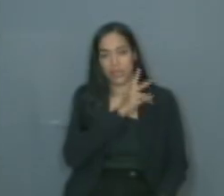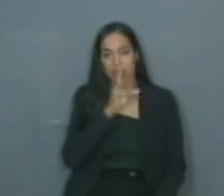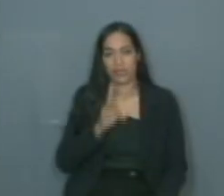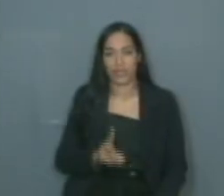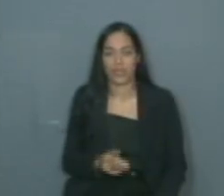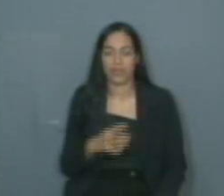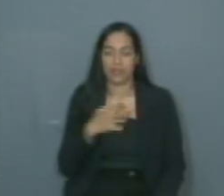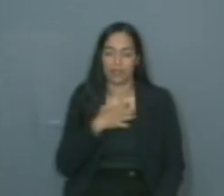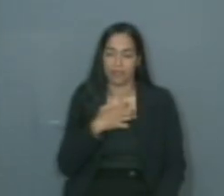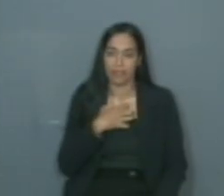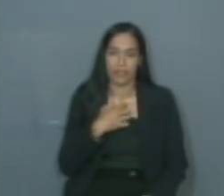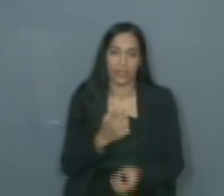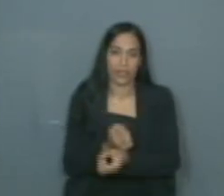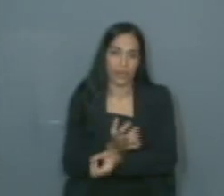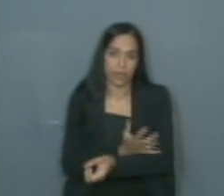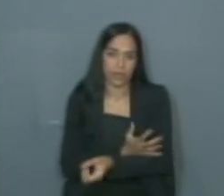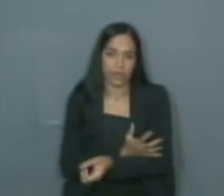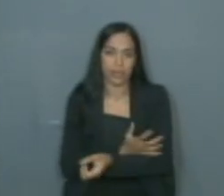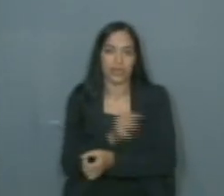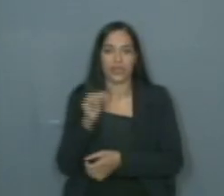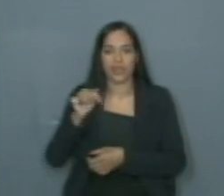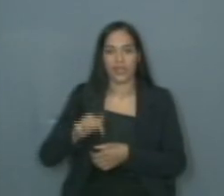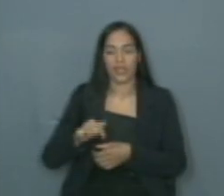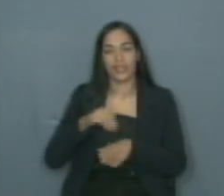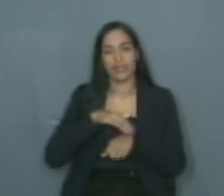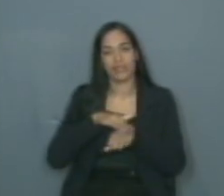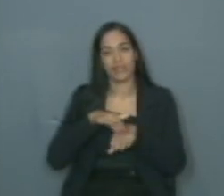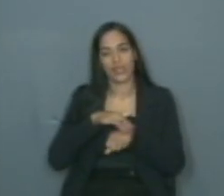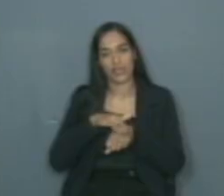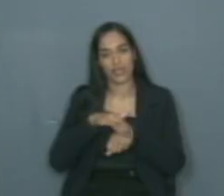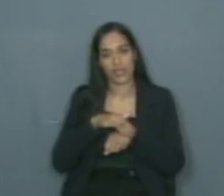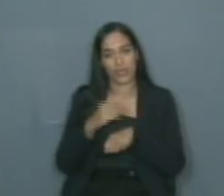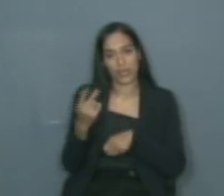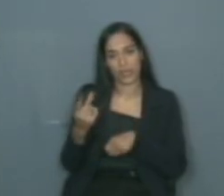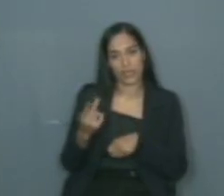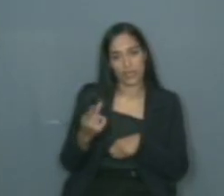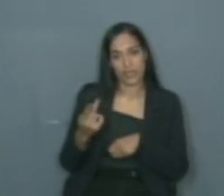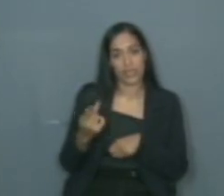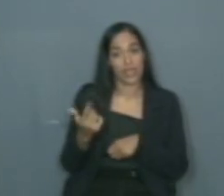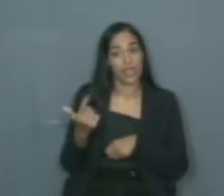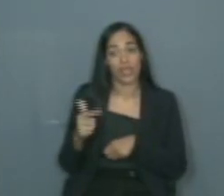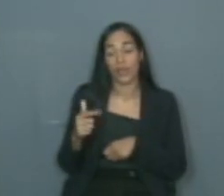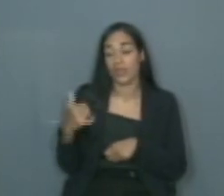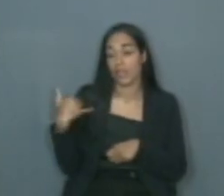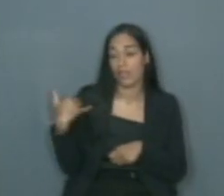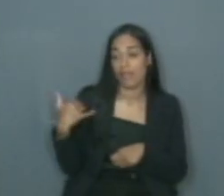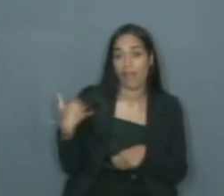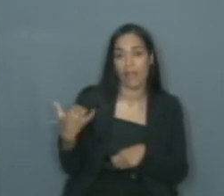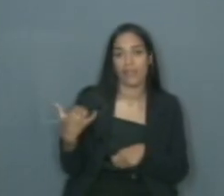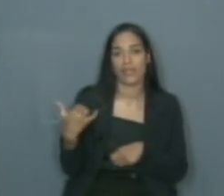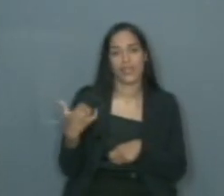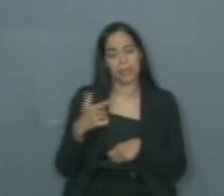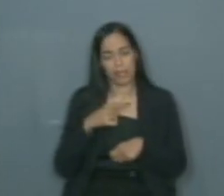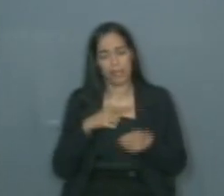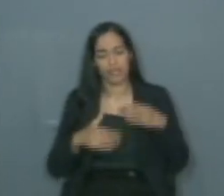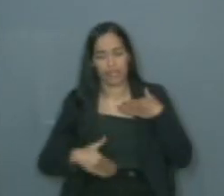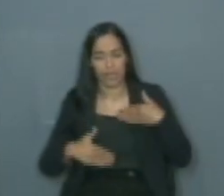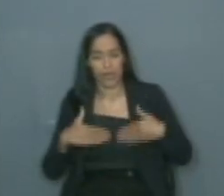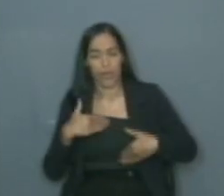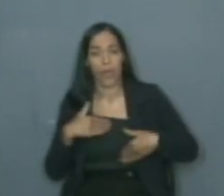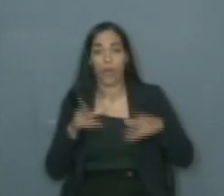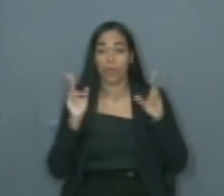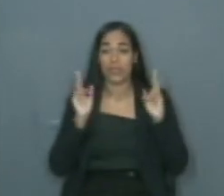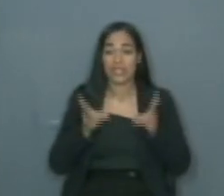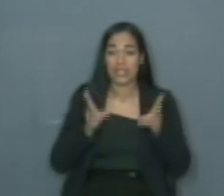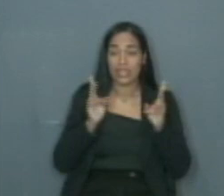me sinto muito emocionada de estar falando aqui com a senhora e dizer que não tem idade, mas tem corpo. E sempre somos